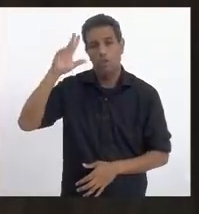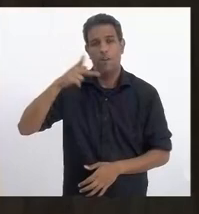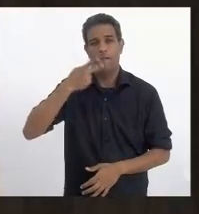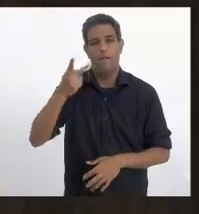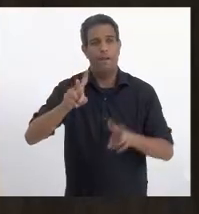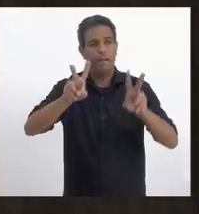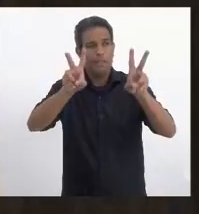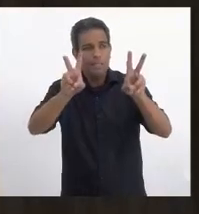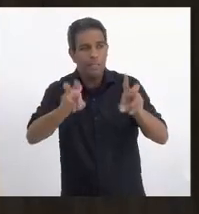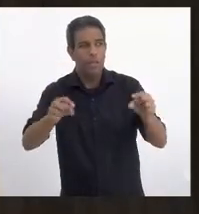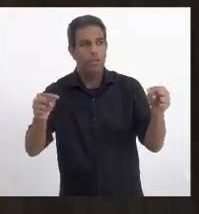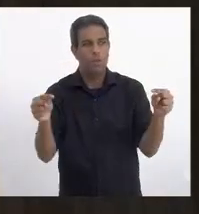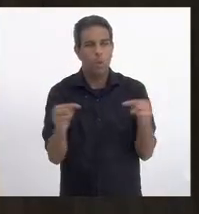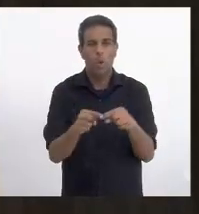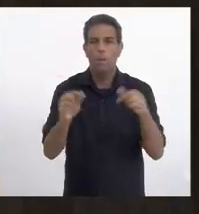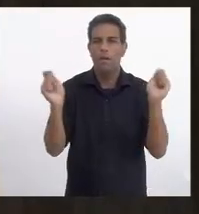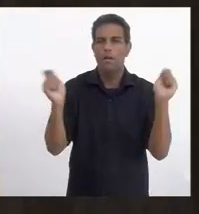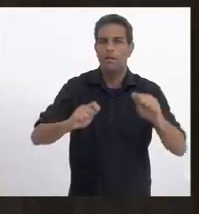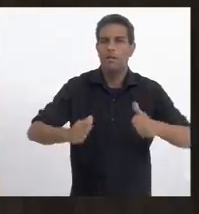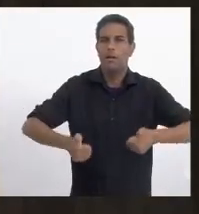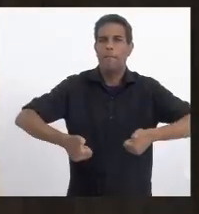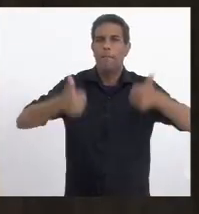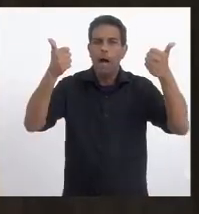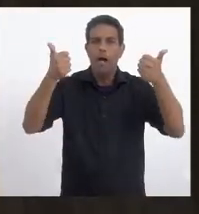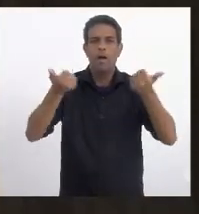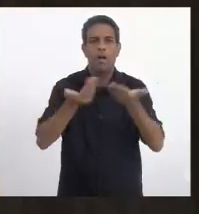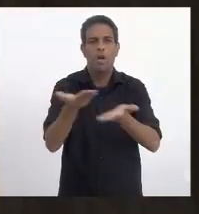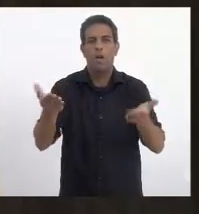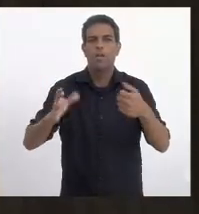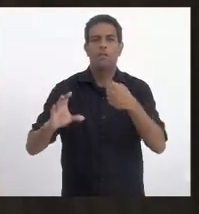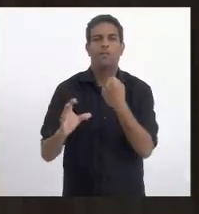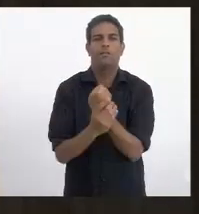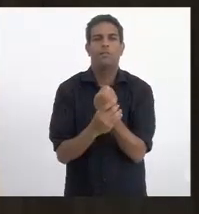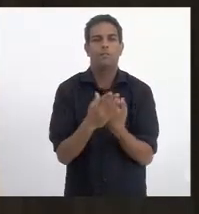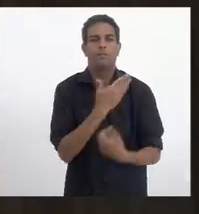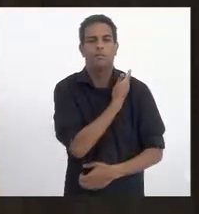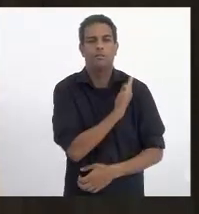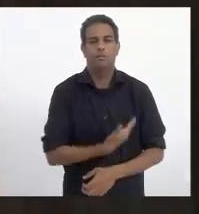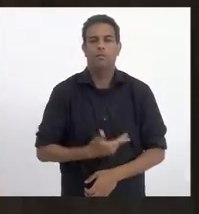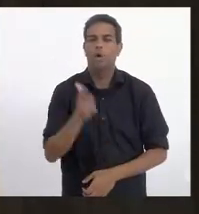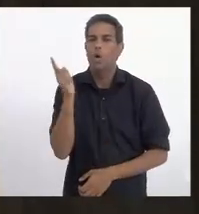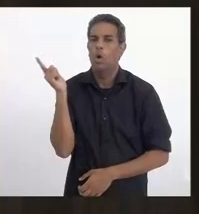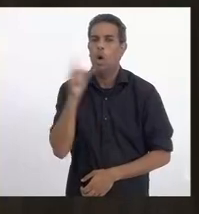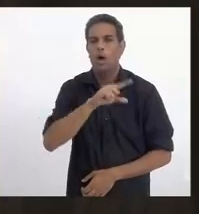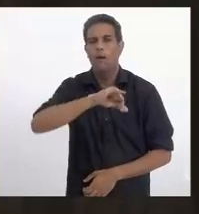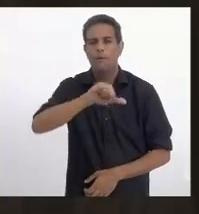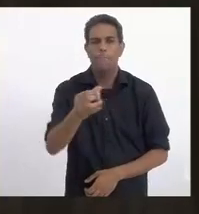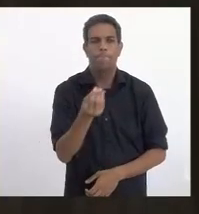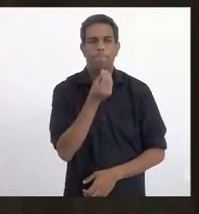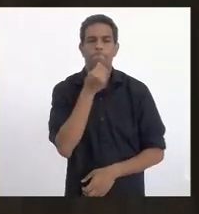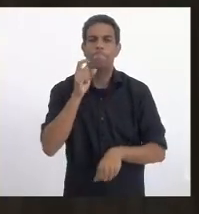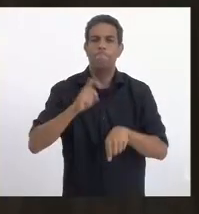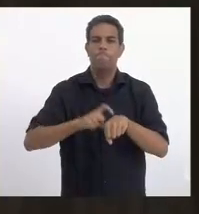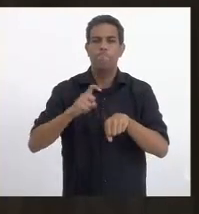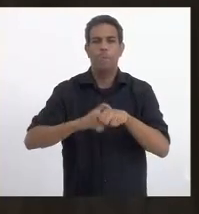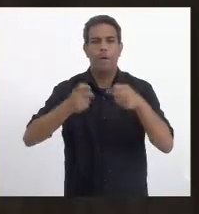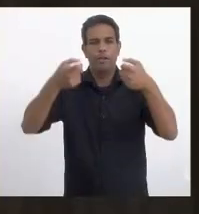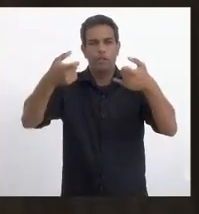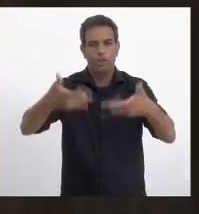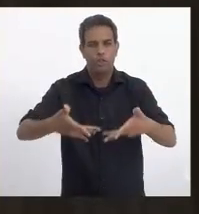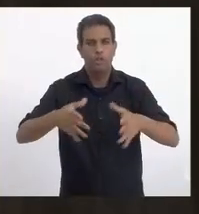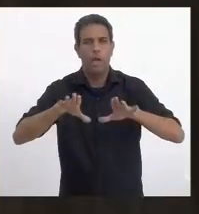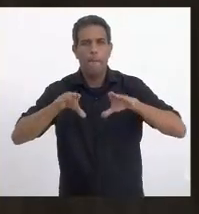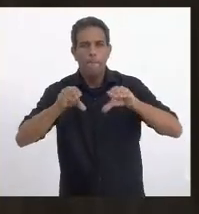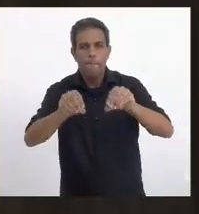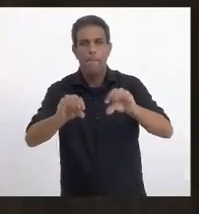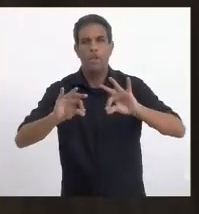falar para o governador tá sendo melhor Governador que a segurança pública poderia ter e ele tá tendo oportunidade de fazer isso agora